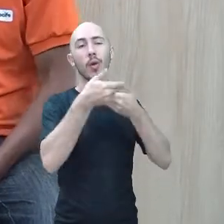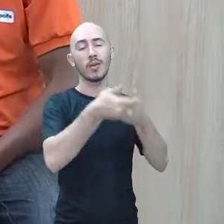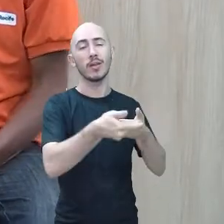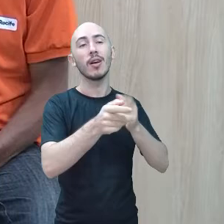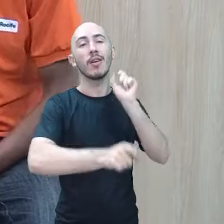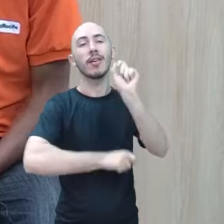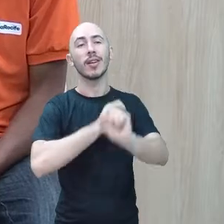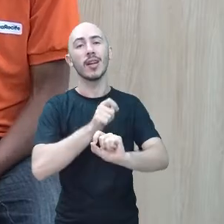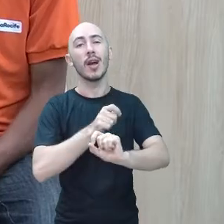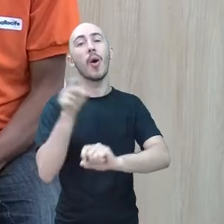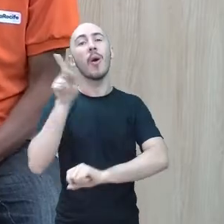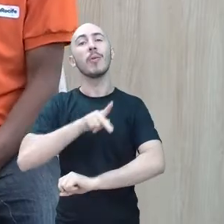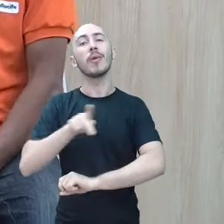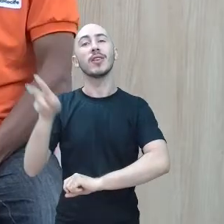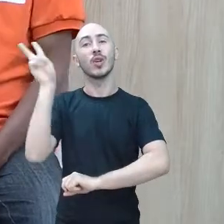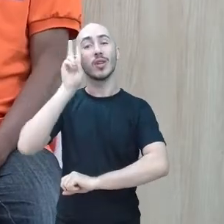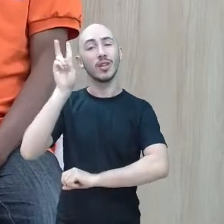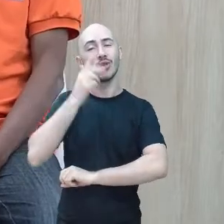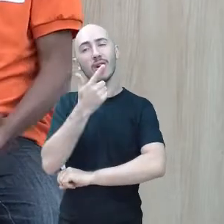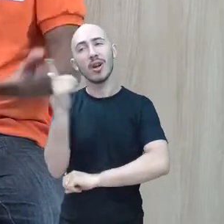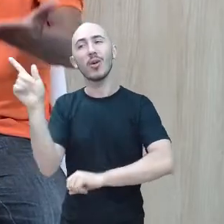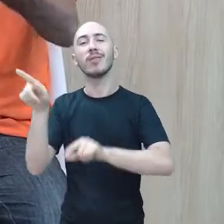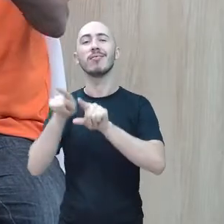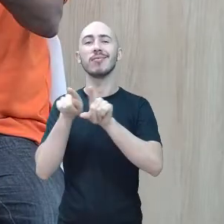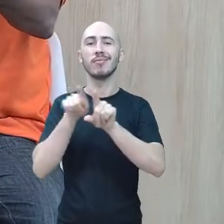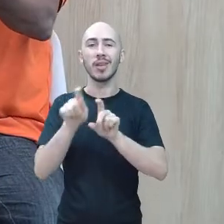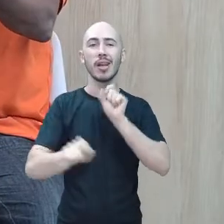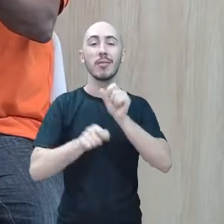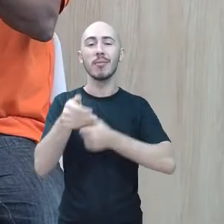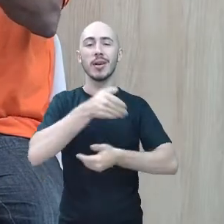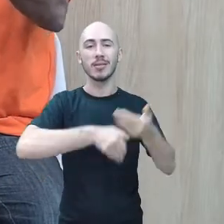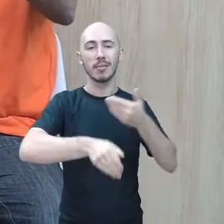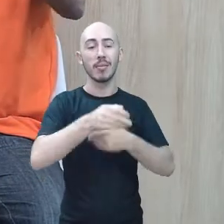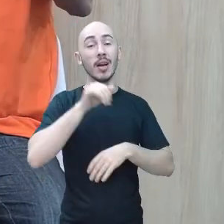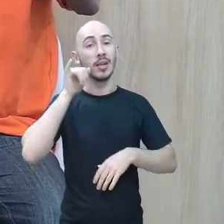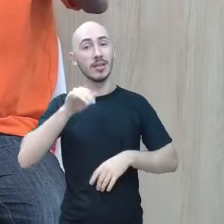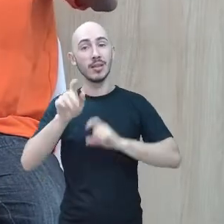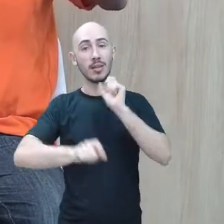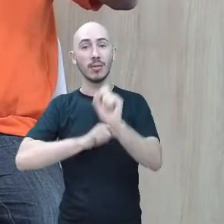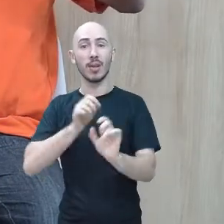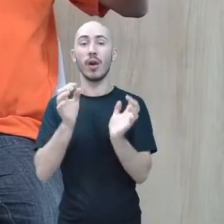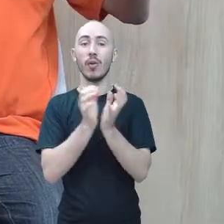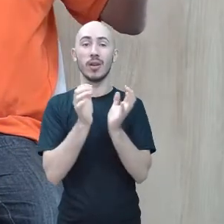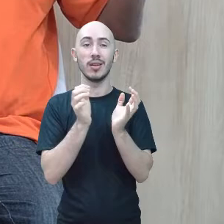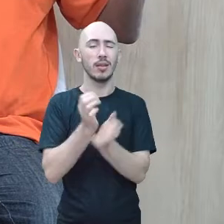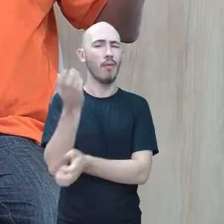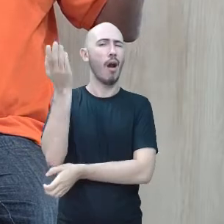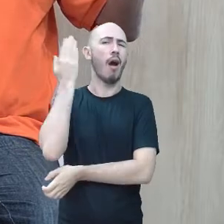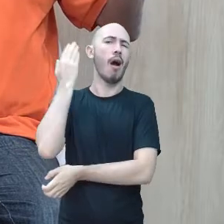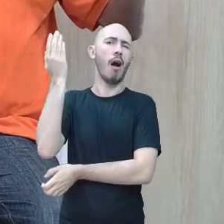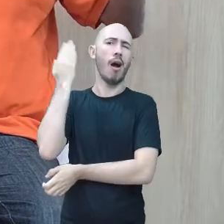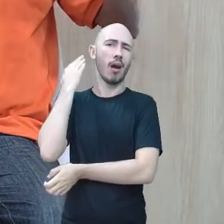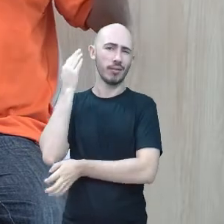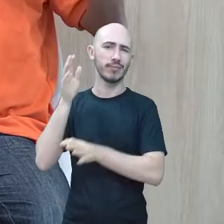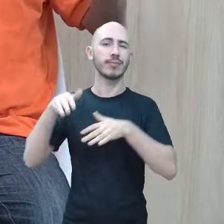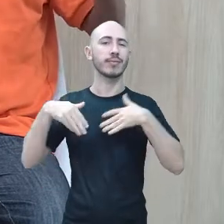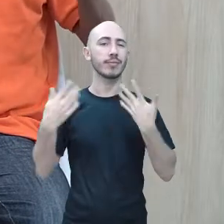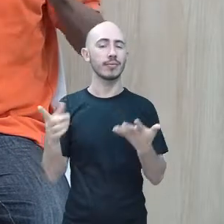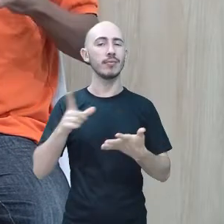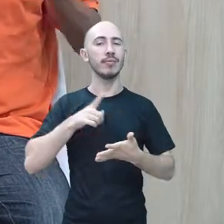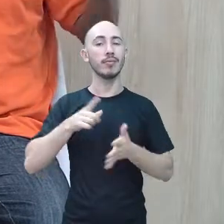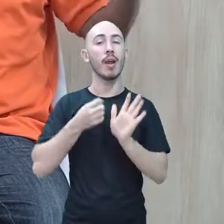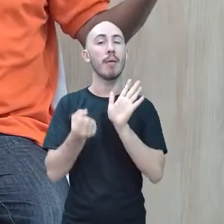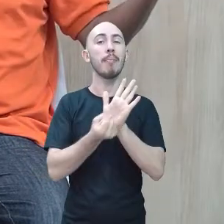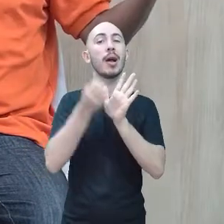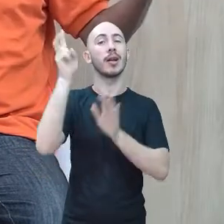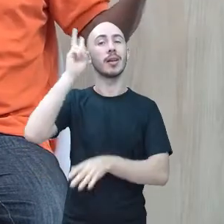para dialogar com você. Agora eu estou entendendo aqui. Porque se a gente remete para o Recife como era antes, tem um fator histórico